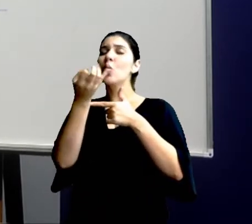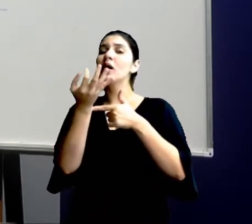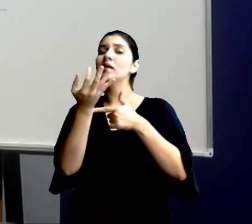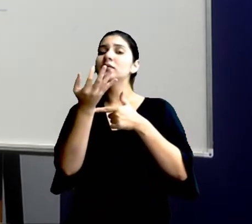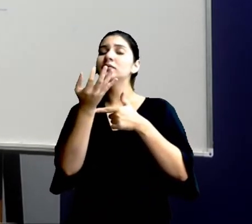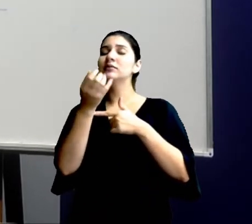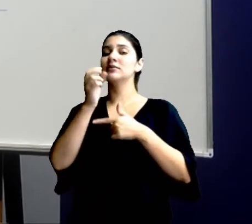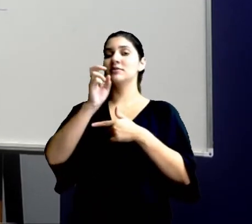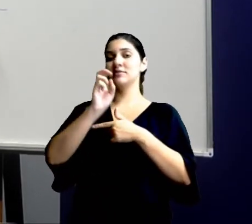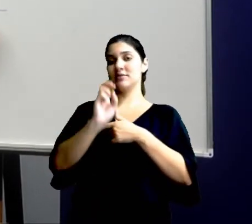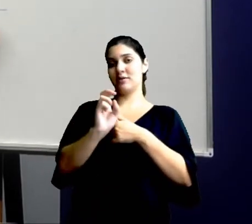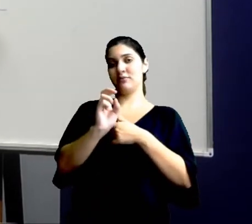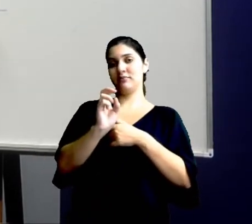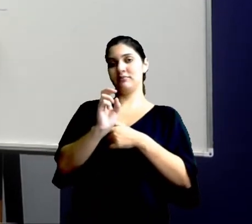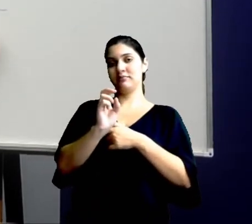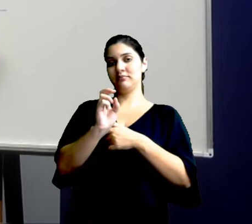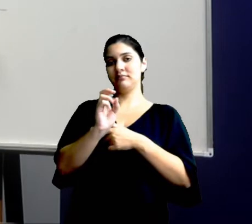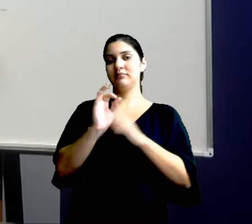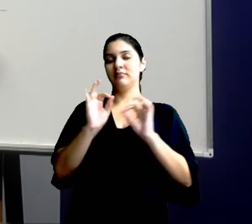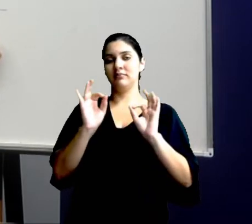5.